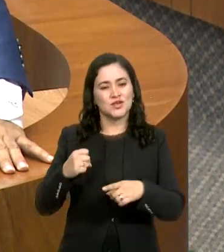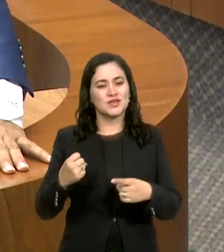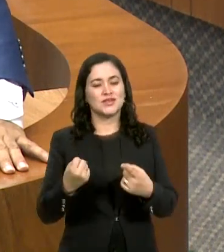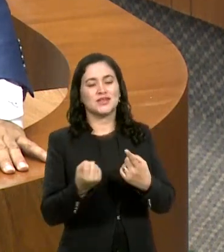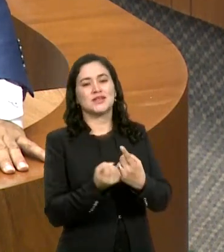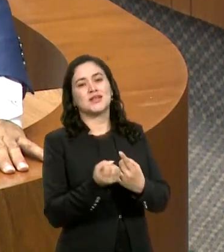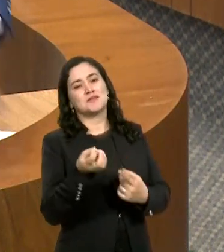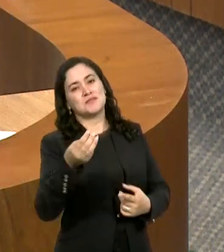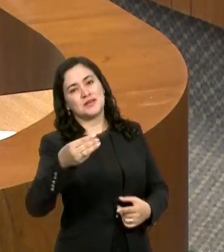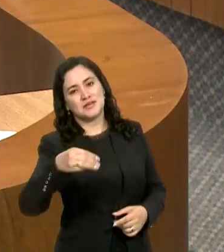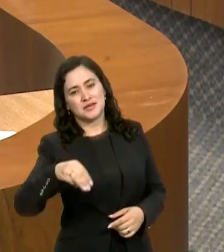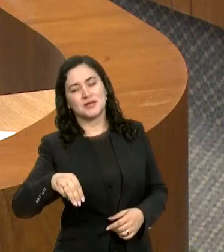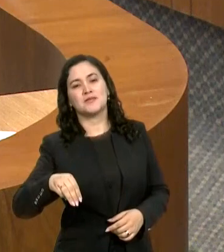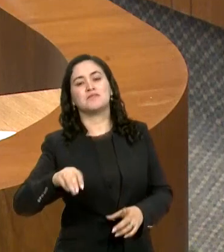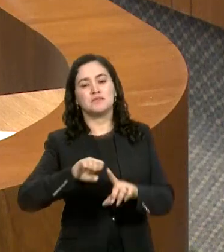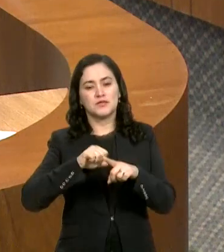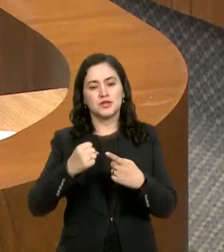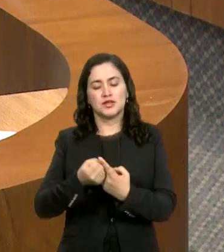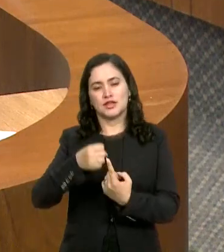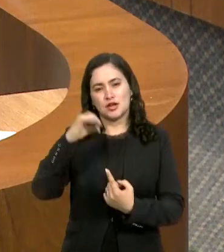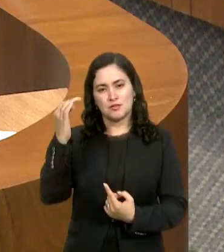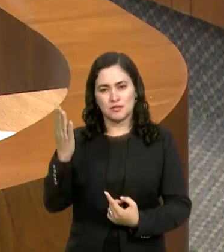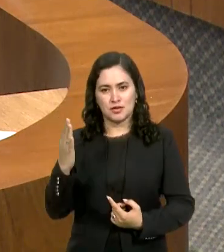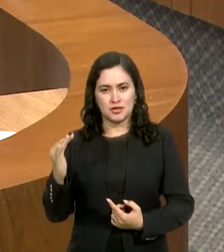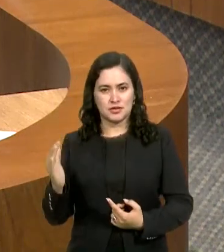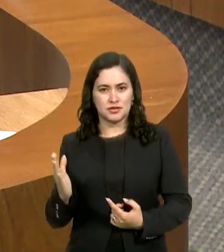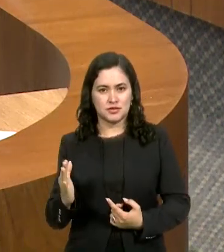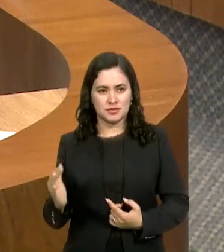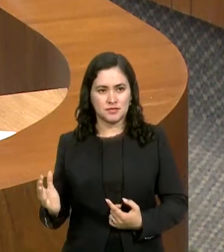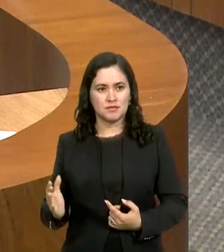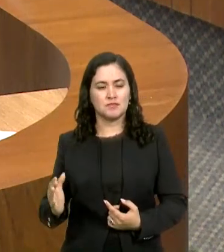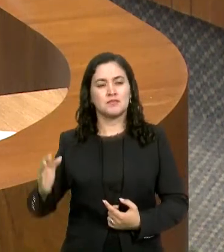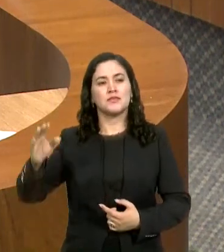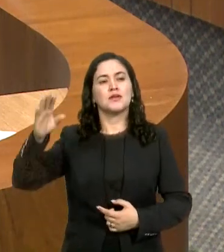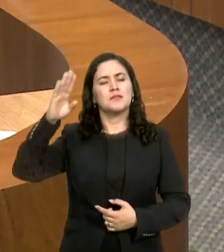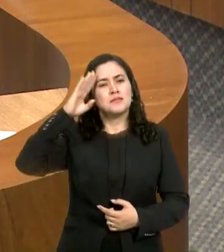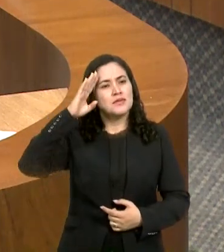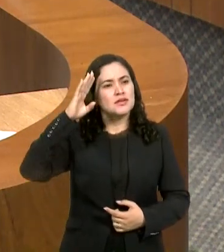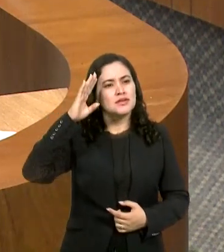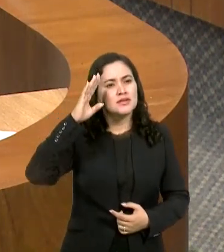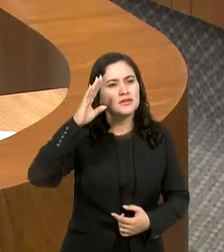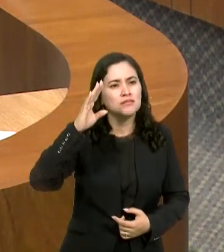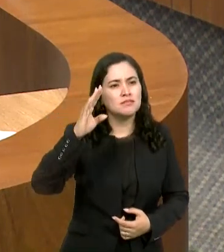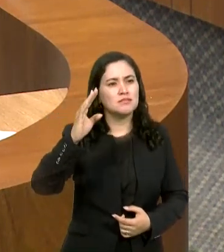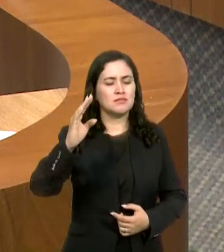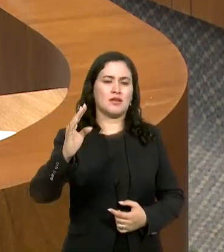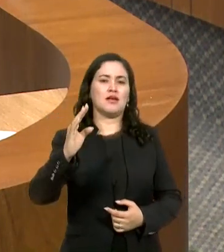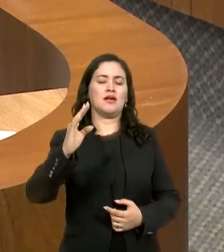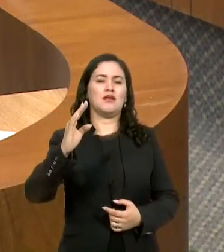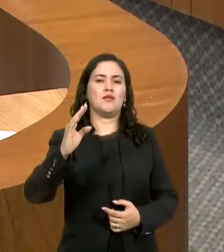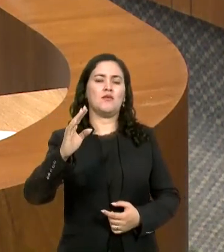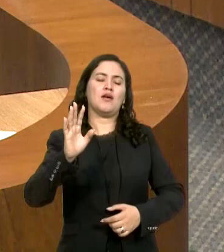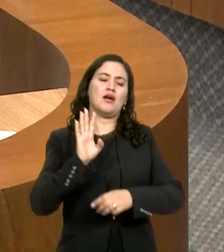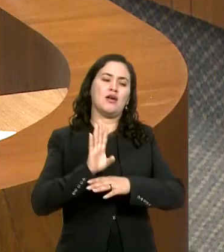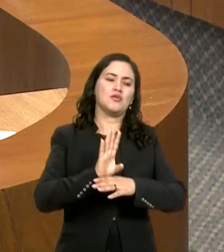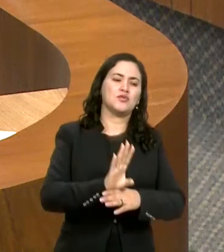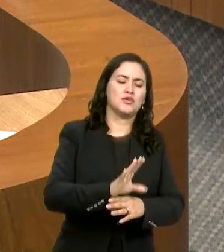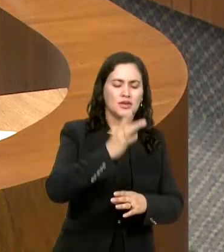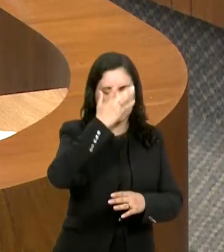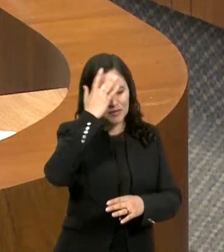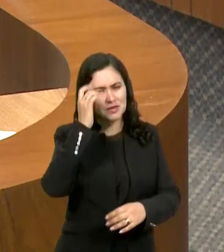maranhense, à sociedade brasileira, especialmente àqueles menos favorecidos,